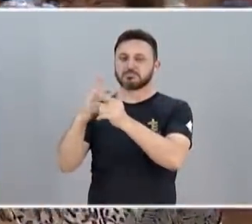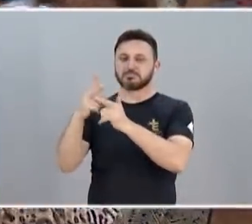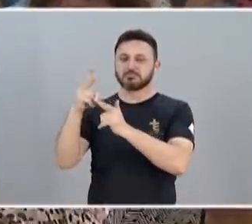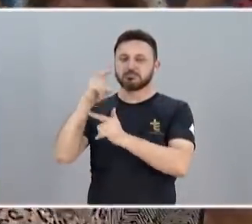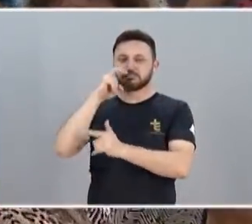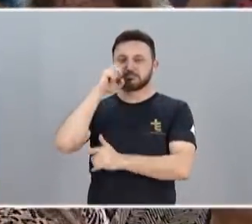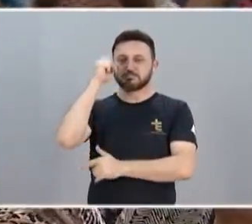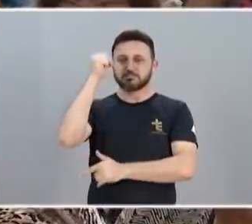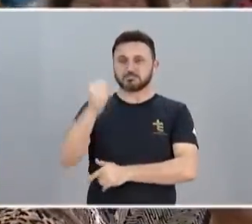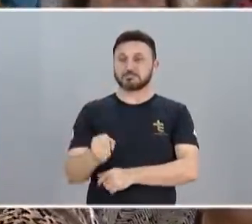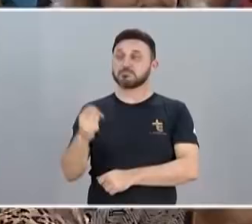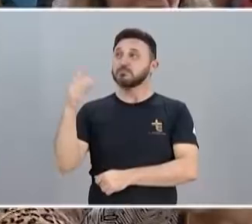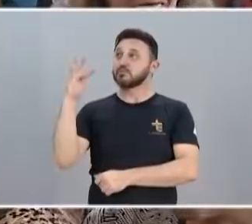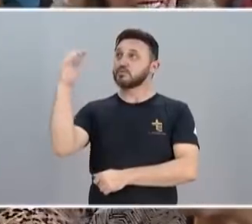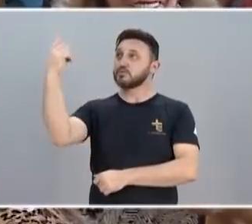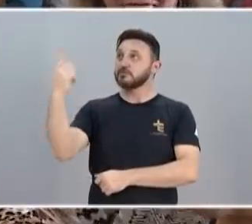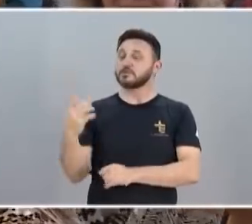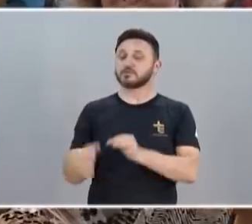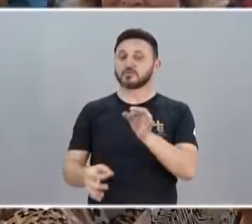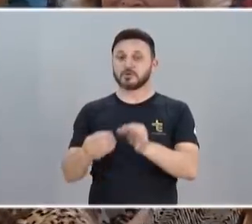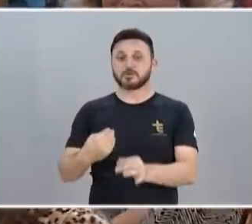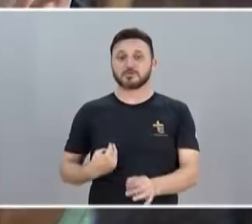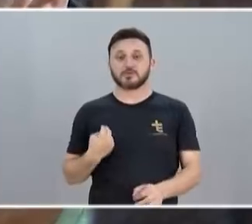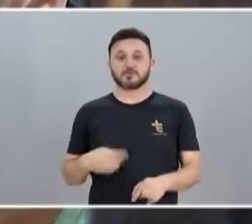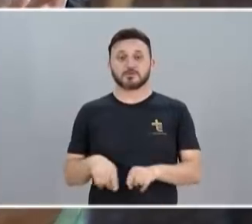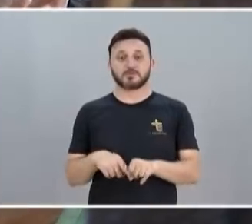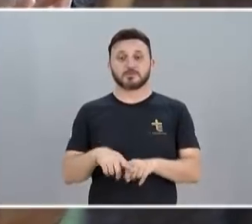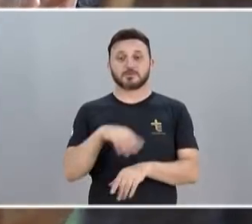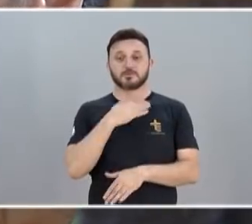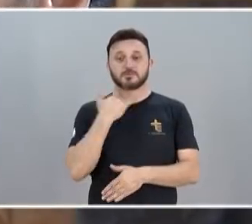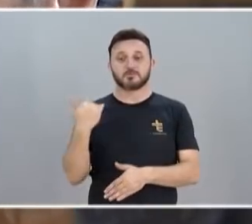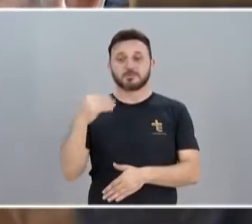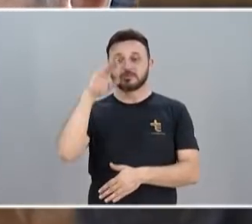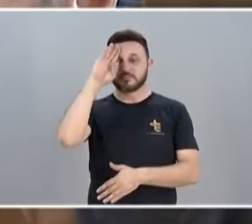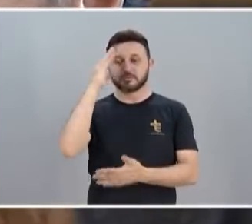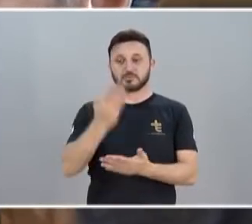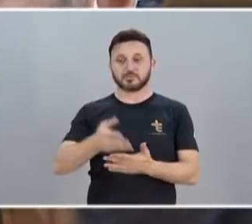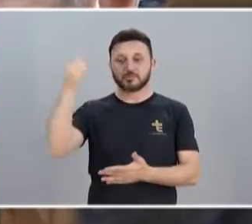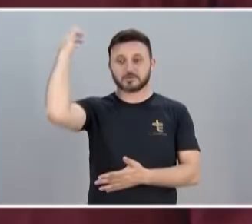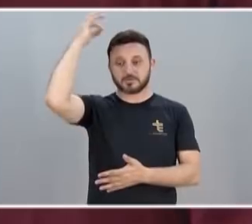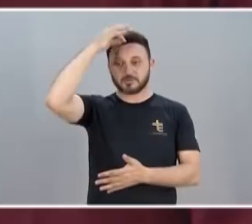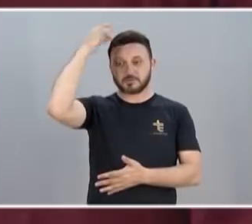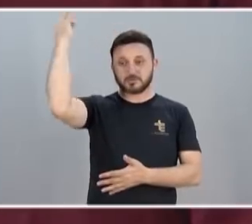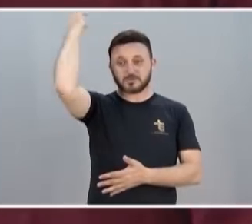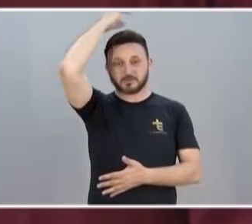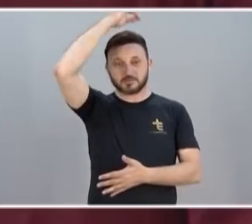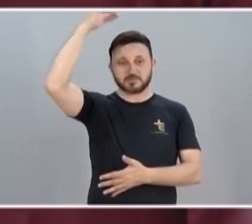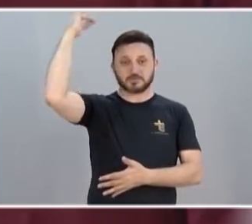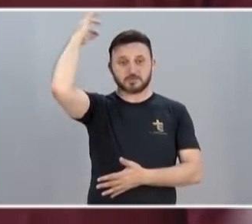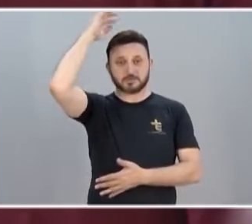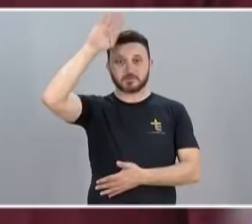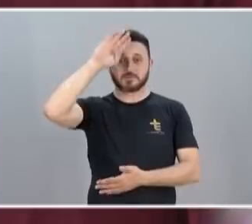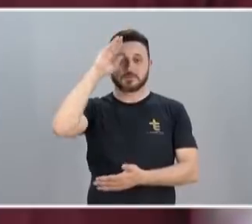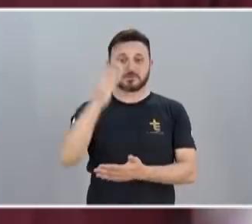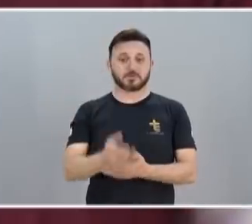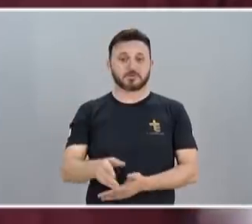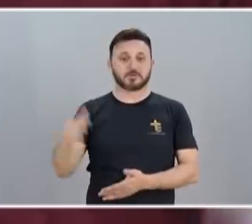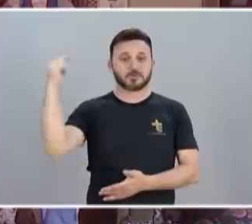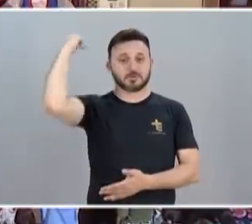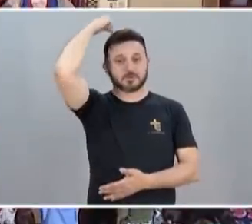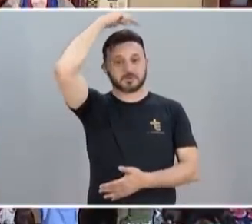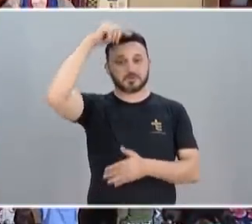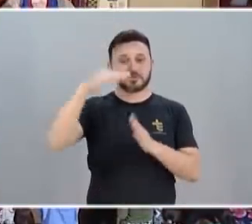Pai Todo-Poderoso, donde há de vir a julgar os vivos e os mortos. Creio no Espírito Santo,